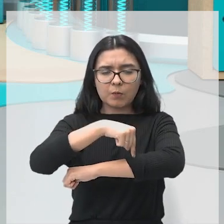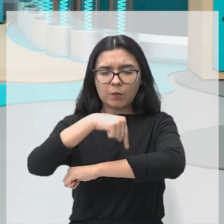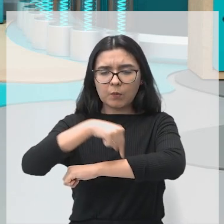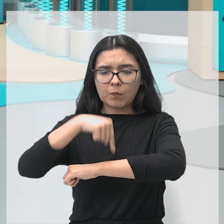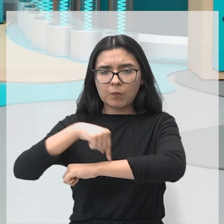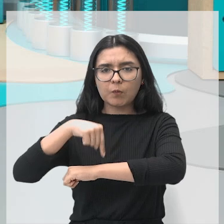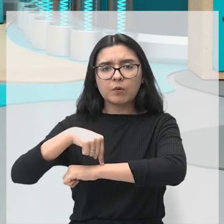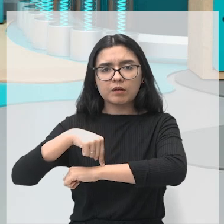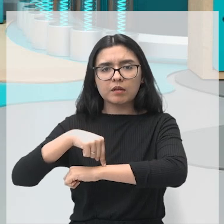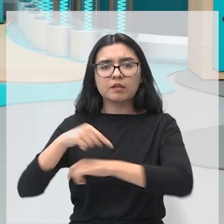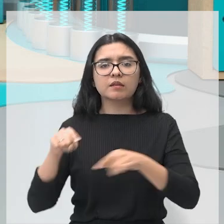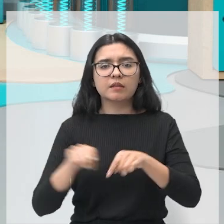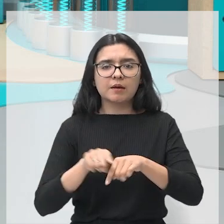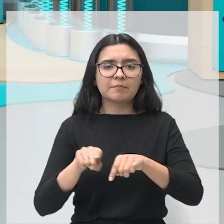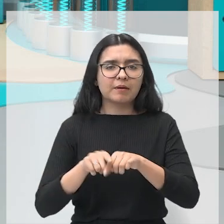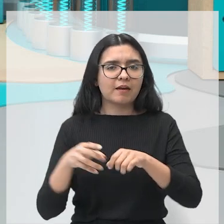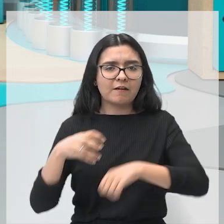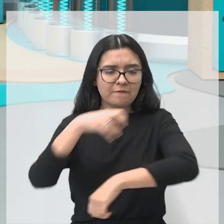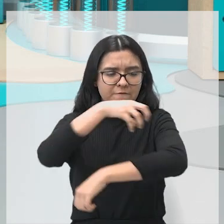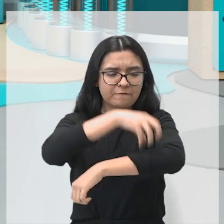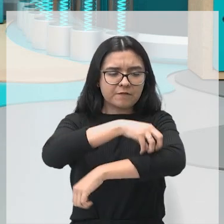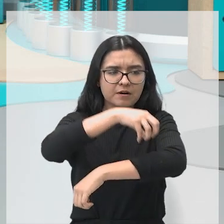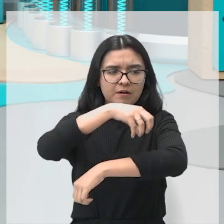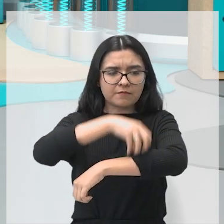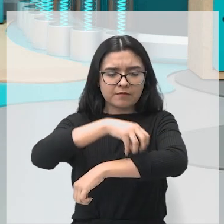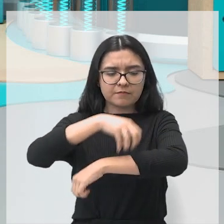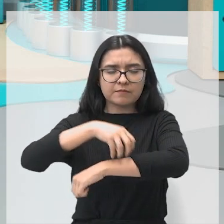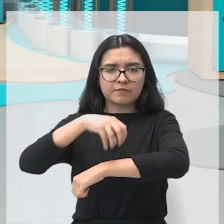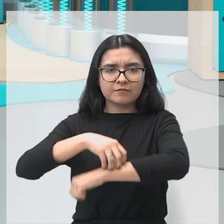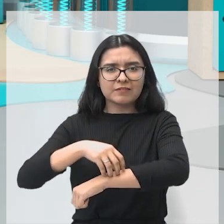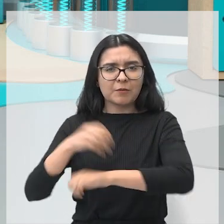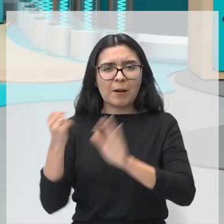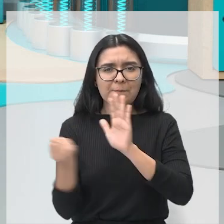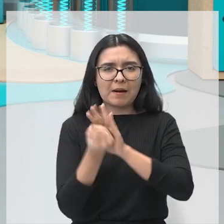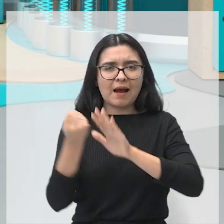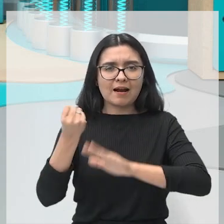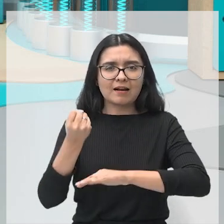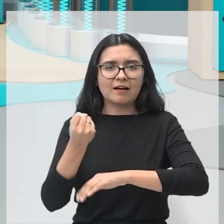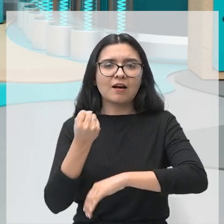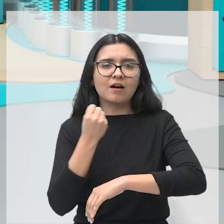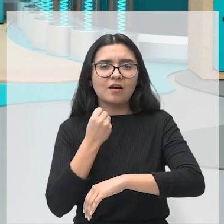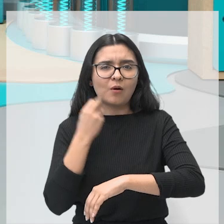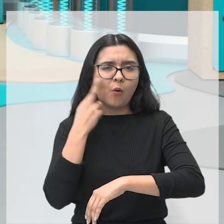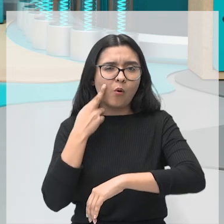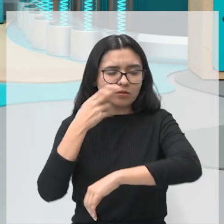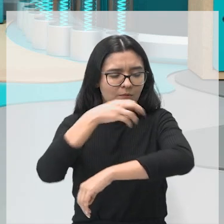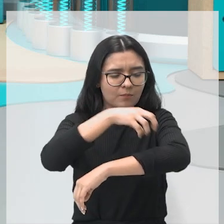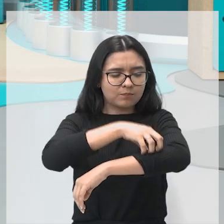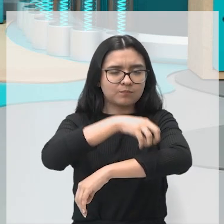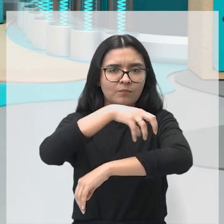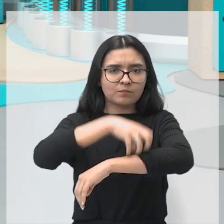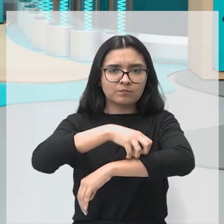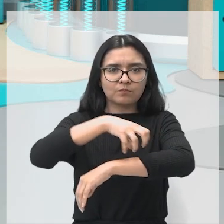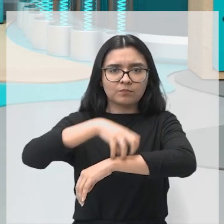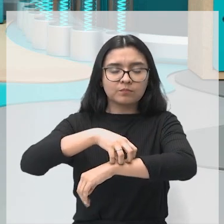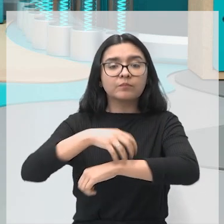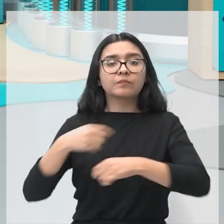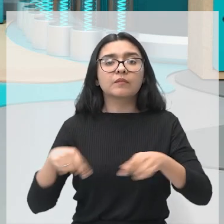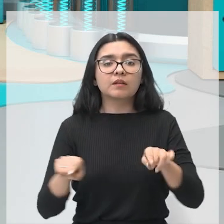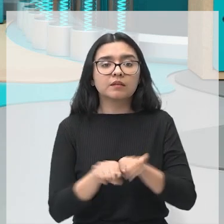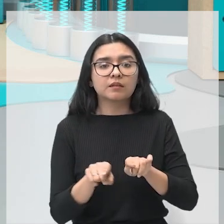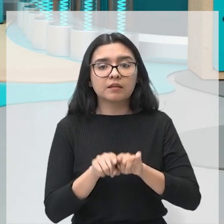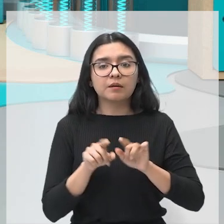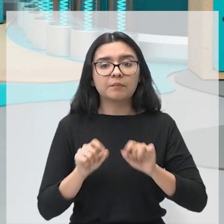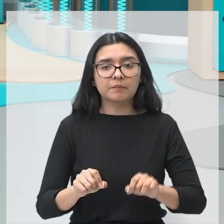entram, pode usar a ventosa terapia, que é uma que deixa umas marcas roxas, pode usar uns equipamentos que dão